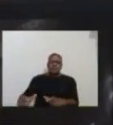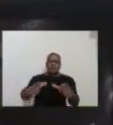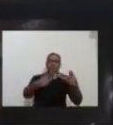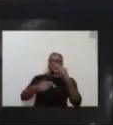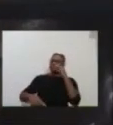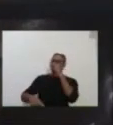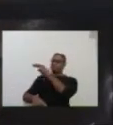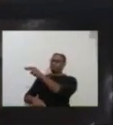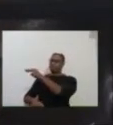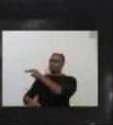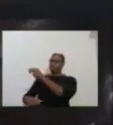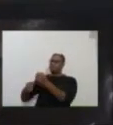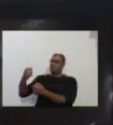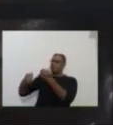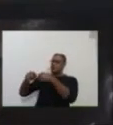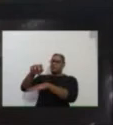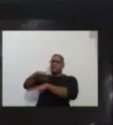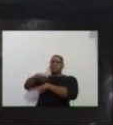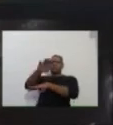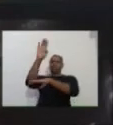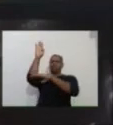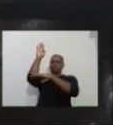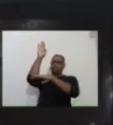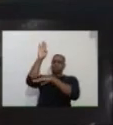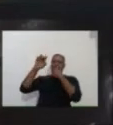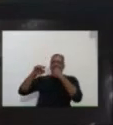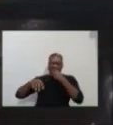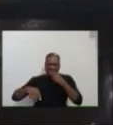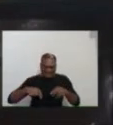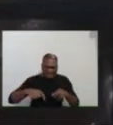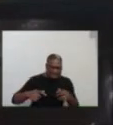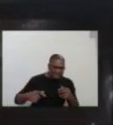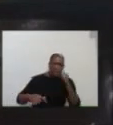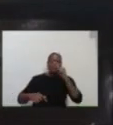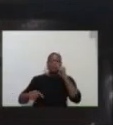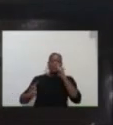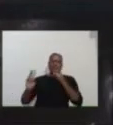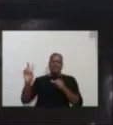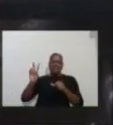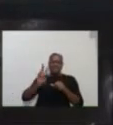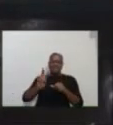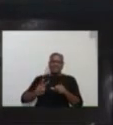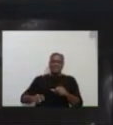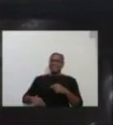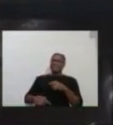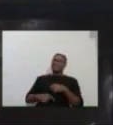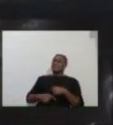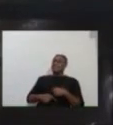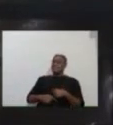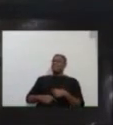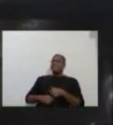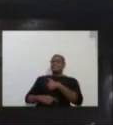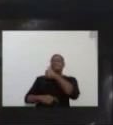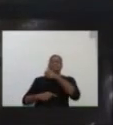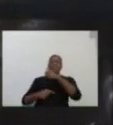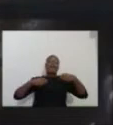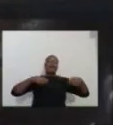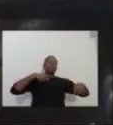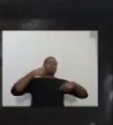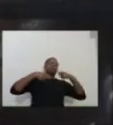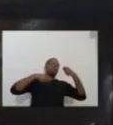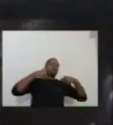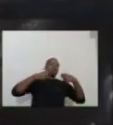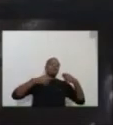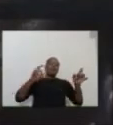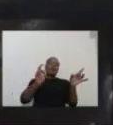mulher, eu imaginei. Vou jantar e depois vou até lá, pode ver o que eles querem. Depois que eu matei a